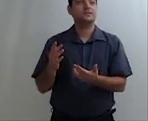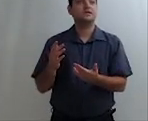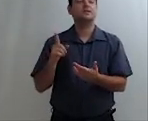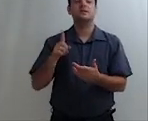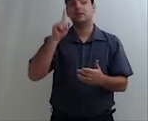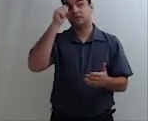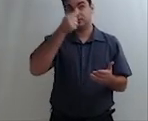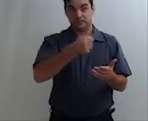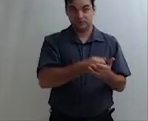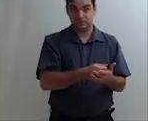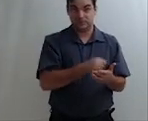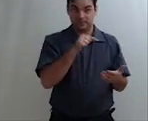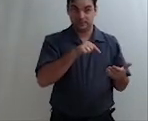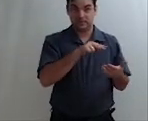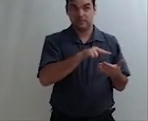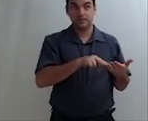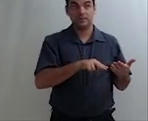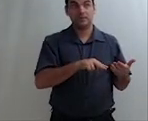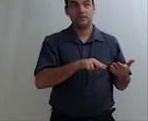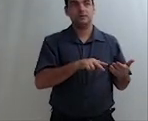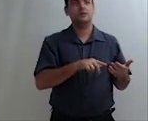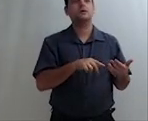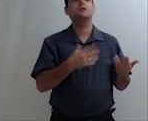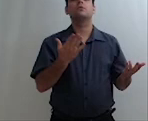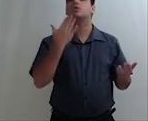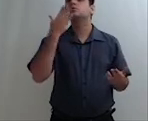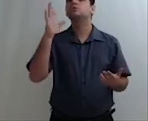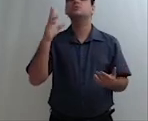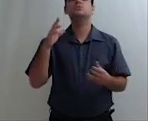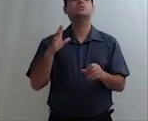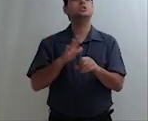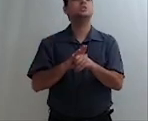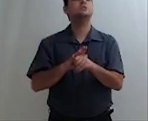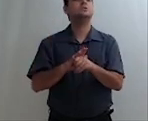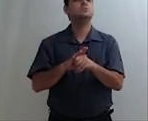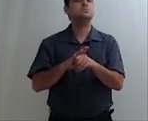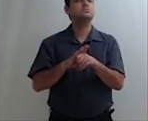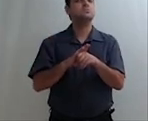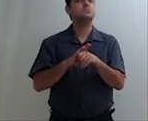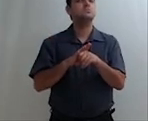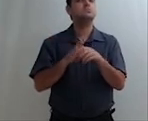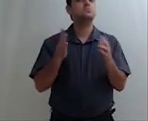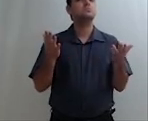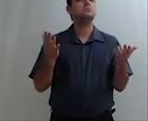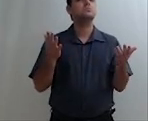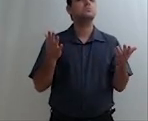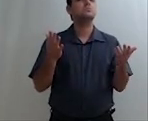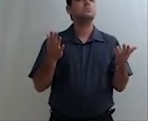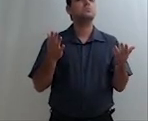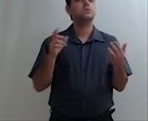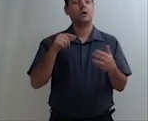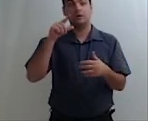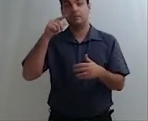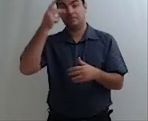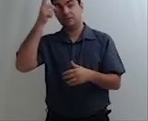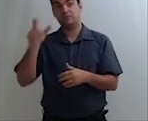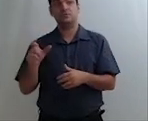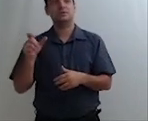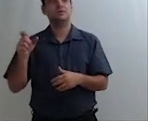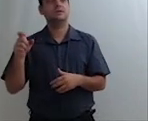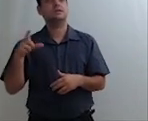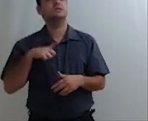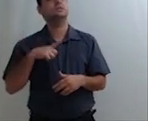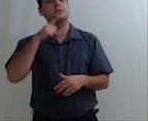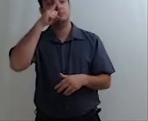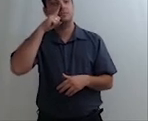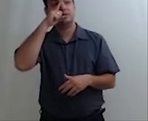que decretou não houve nenhum tipo de menção que o acusado né Cléberson Nascimento de Souza geraria qualquer tipo de